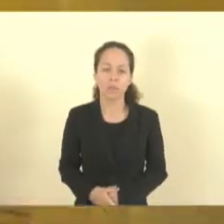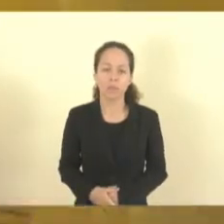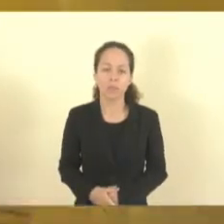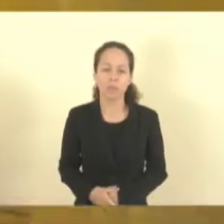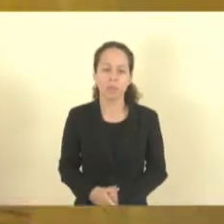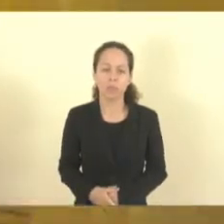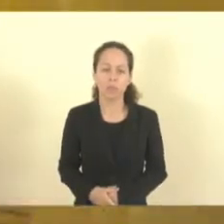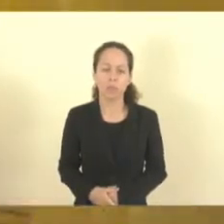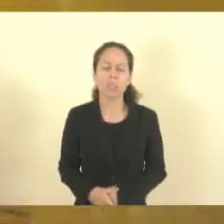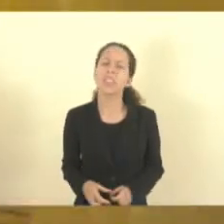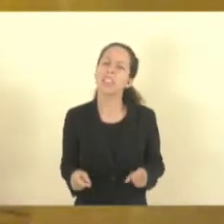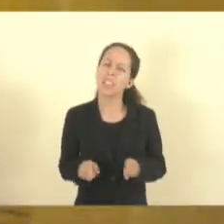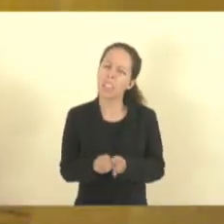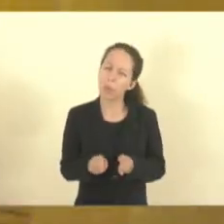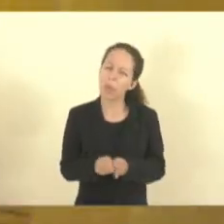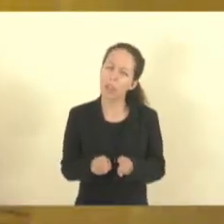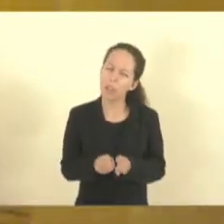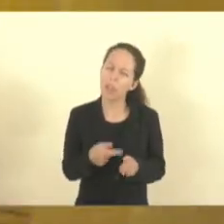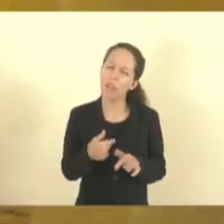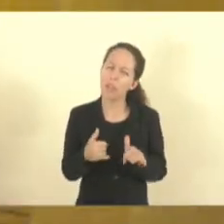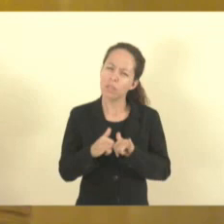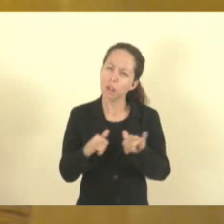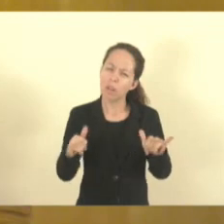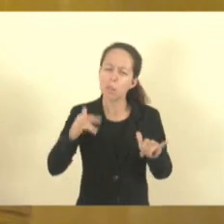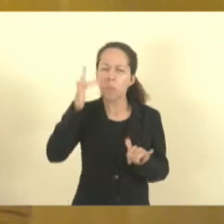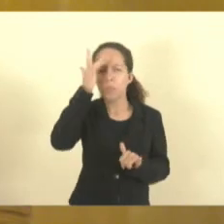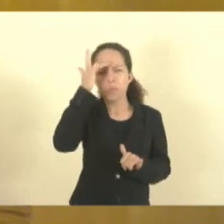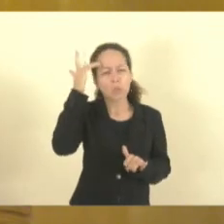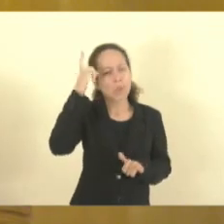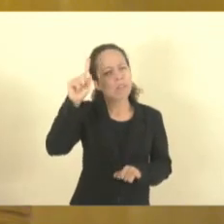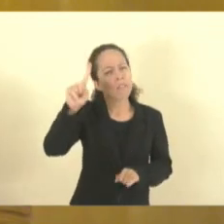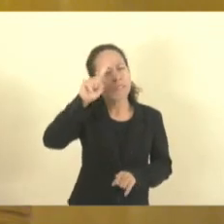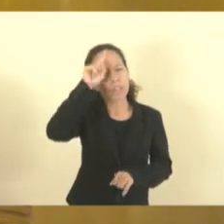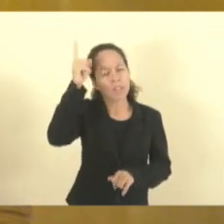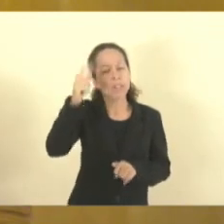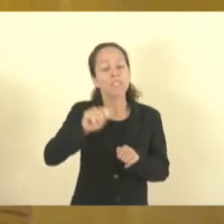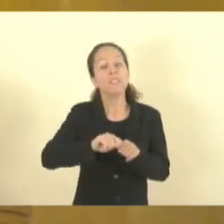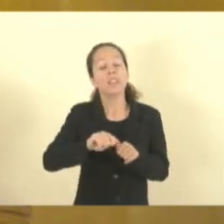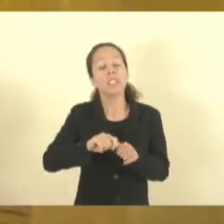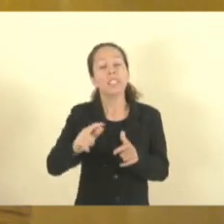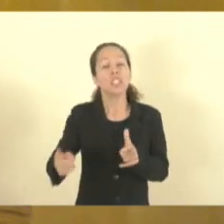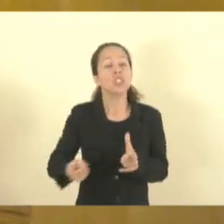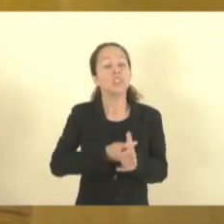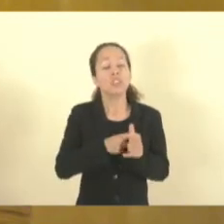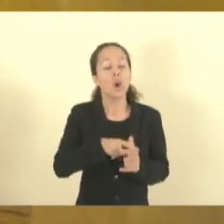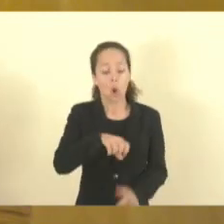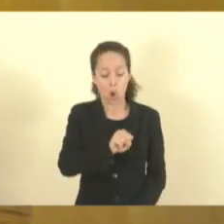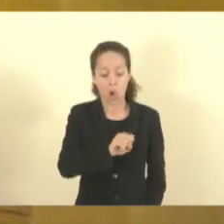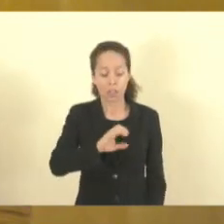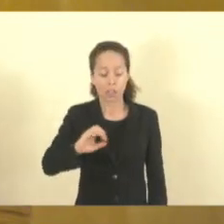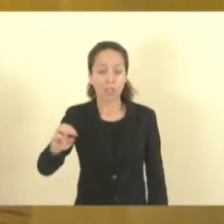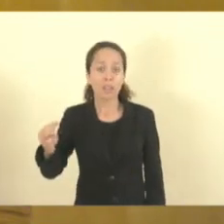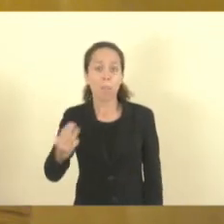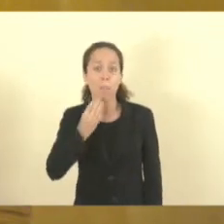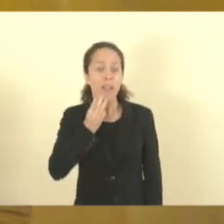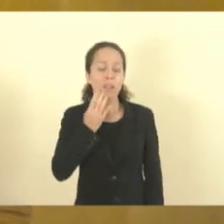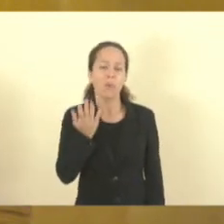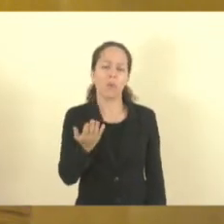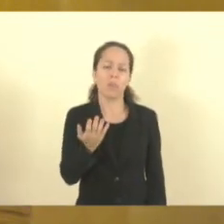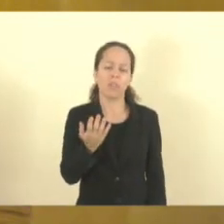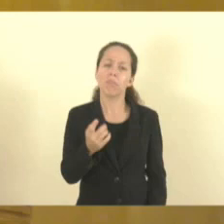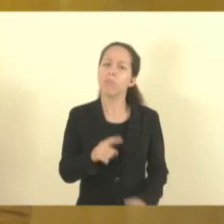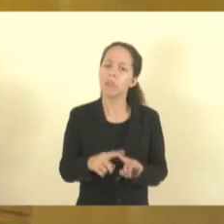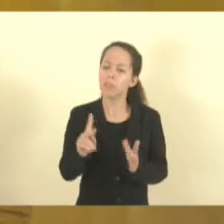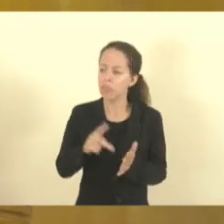Ainda por cima, deputados, inventaram, produziram uma dívida de 800 milhões, quando a dívida